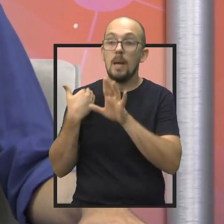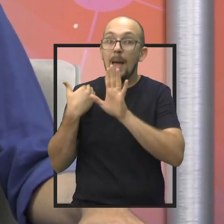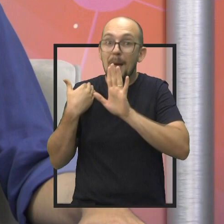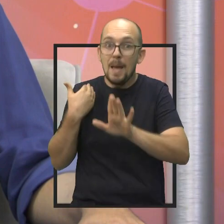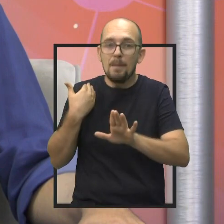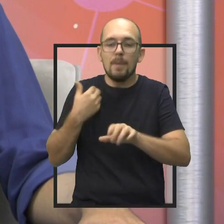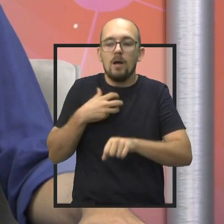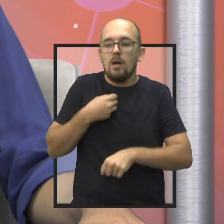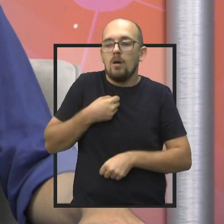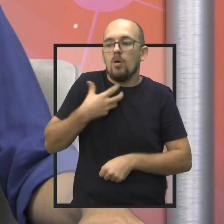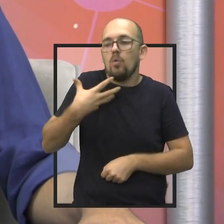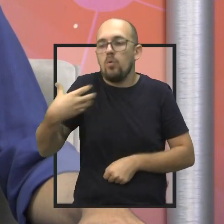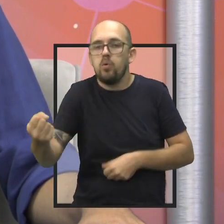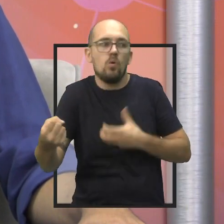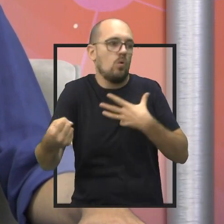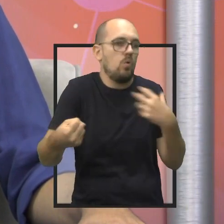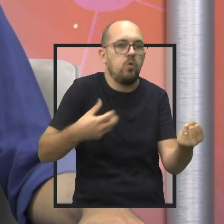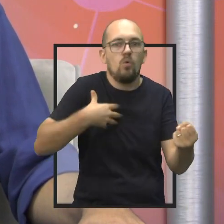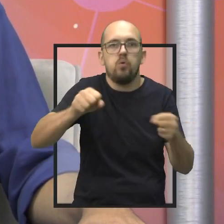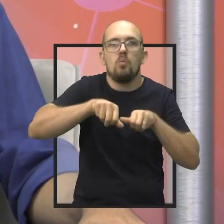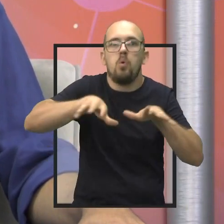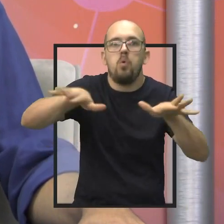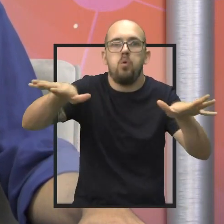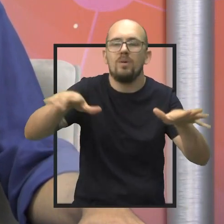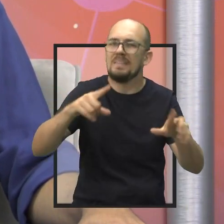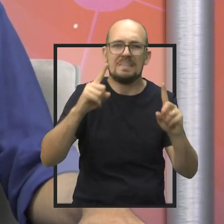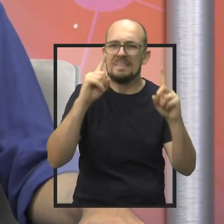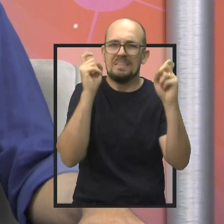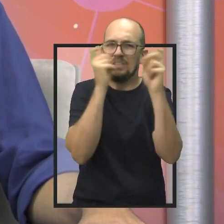é muito menor do que o novo coronavírus.